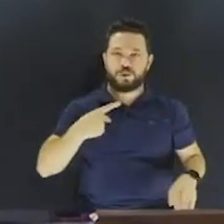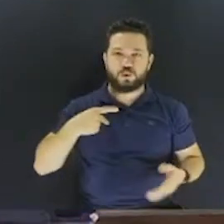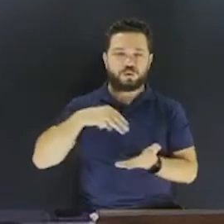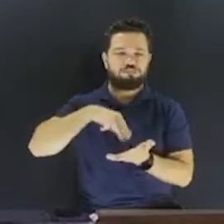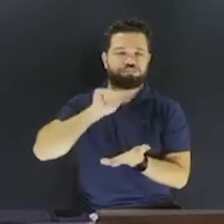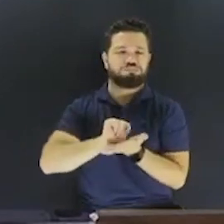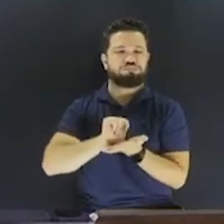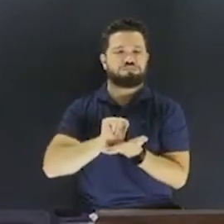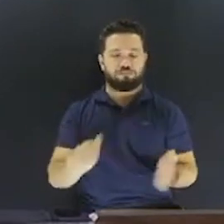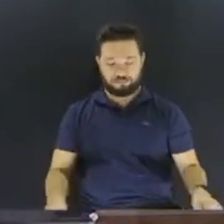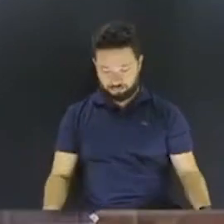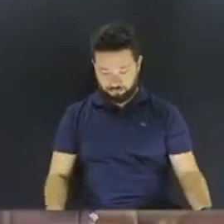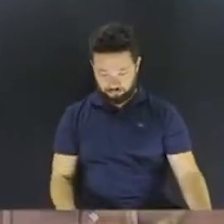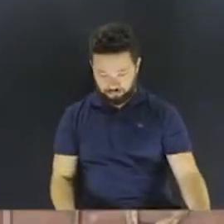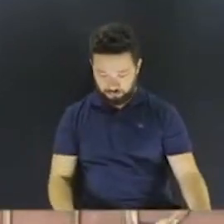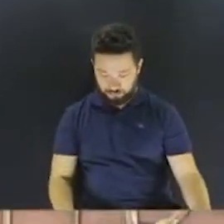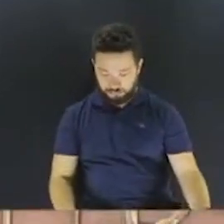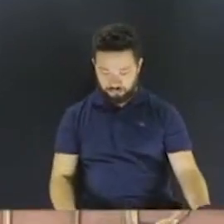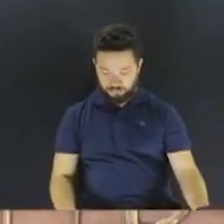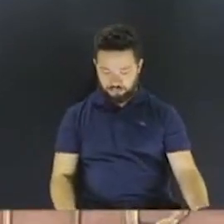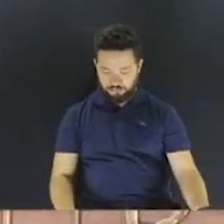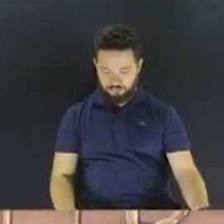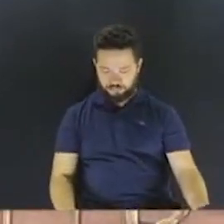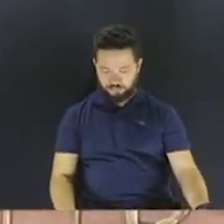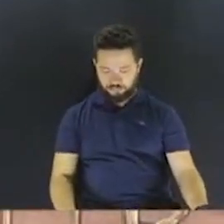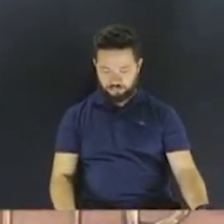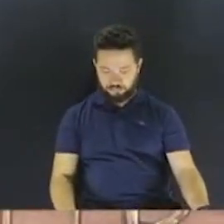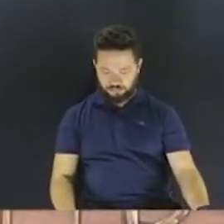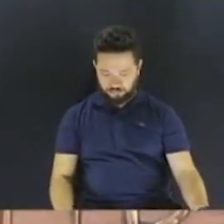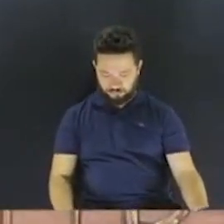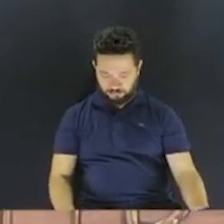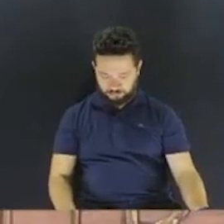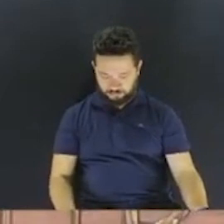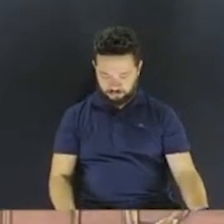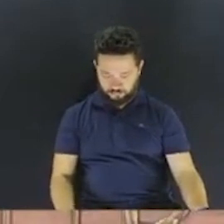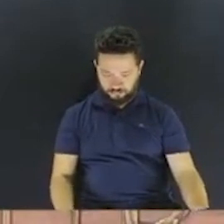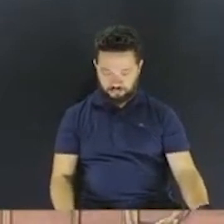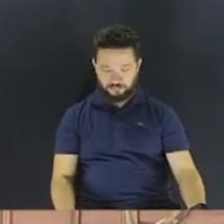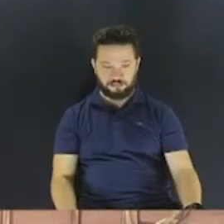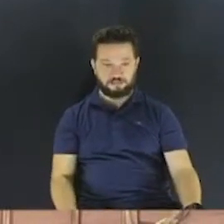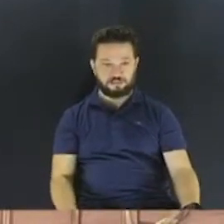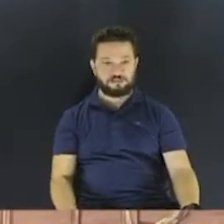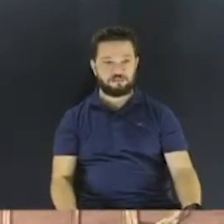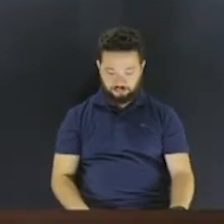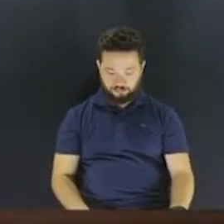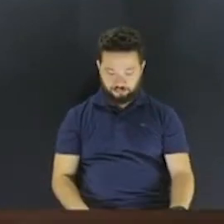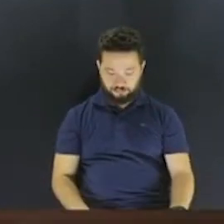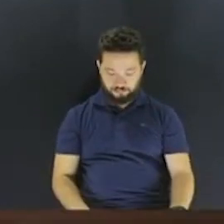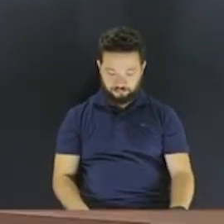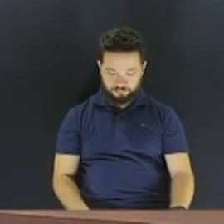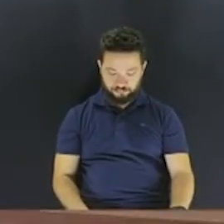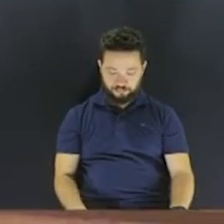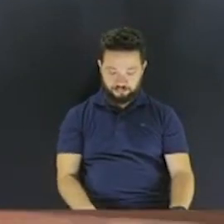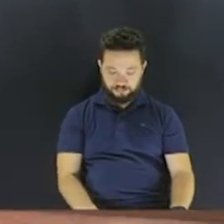vamos ao pequeno expediente primeiro Vereador inscrito partido Liberal Rodrigo Braga Reis com a palavra 5 minutos Bom